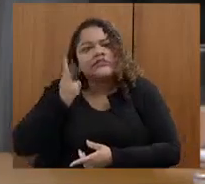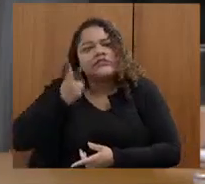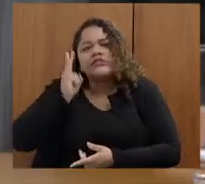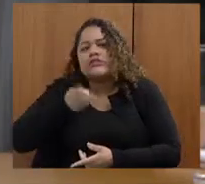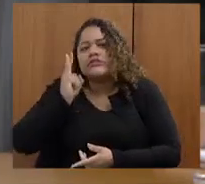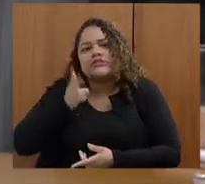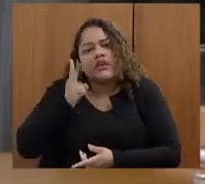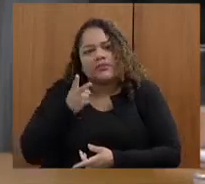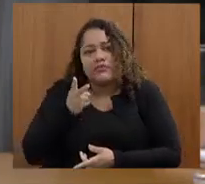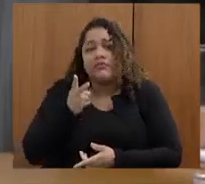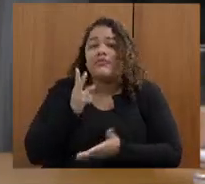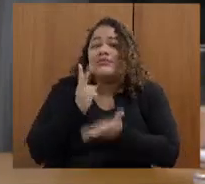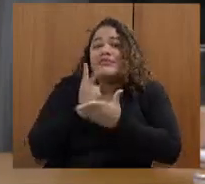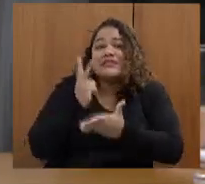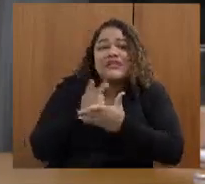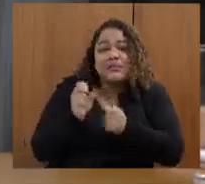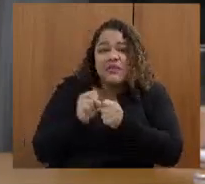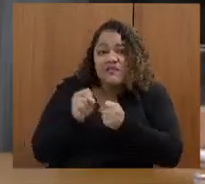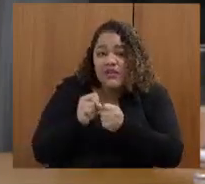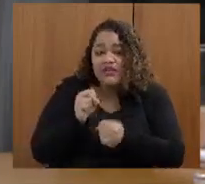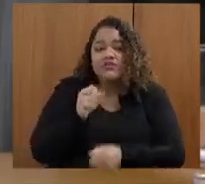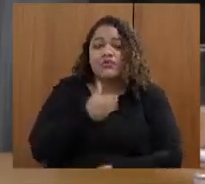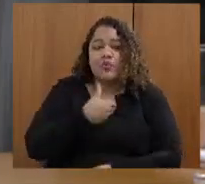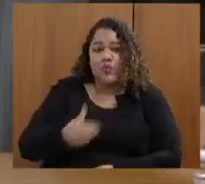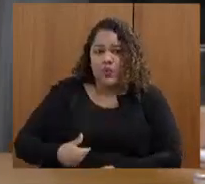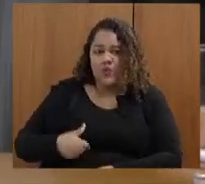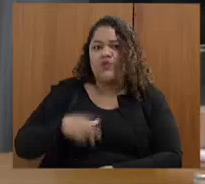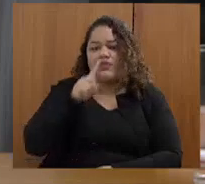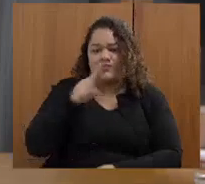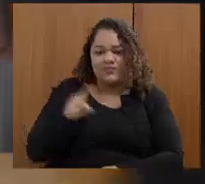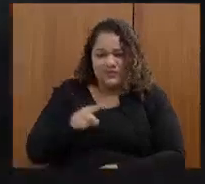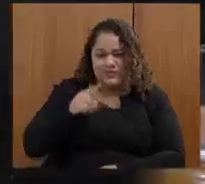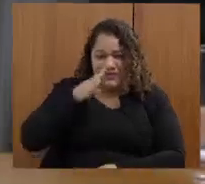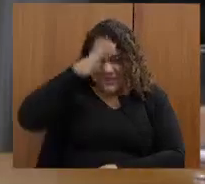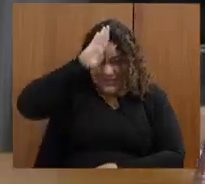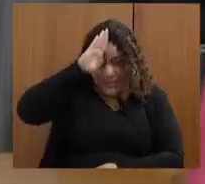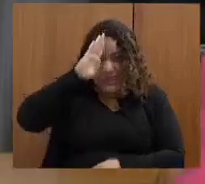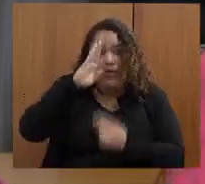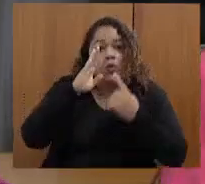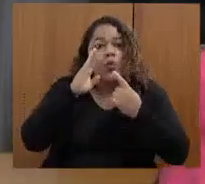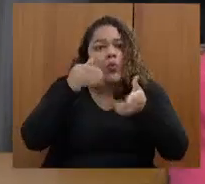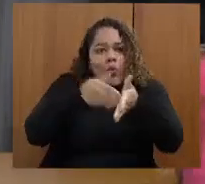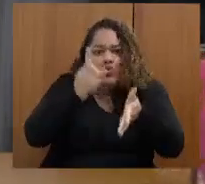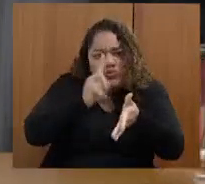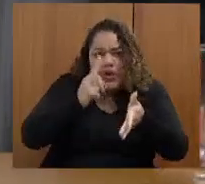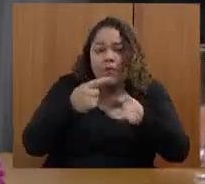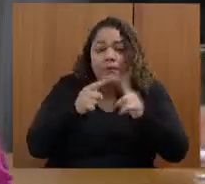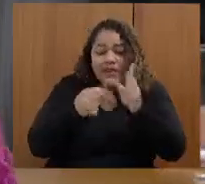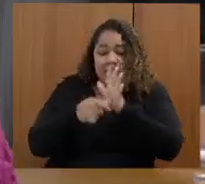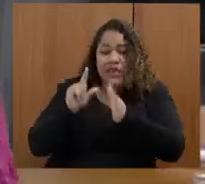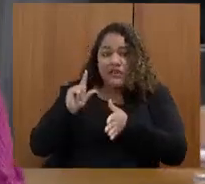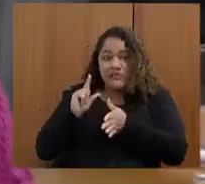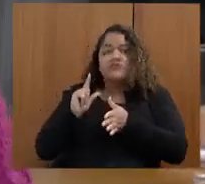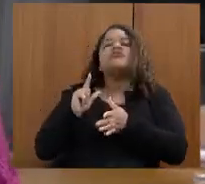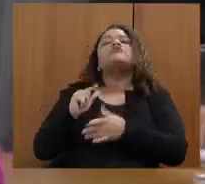o governo Zema exceto a última mas em todas as ações o governo Zema também pediu a declaração de